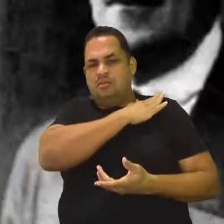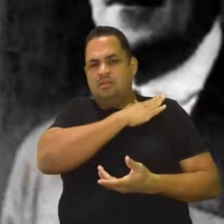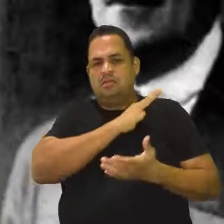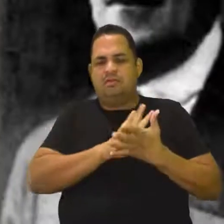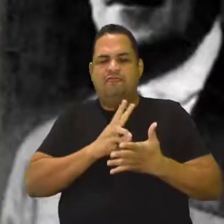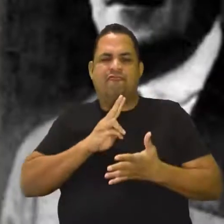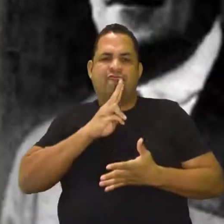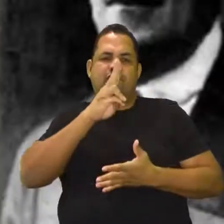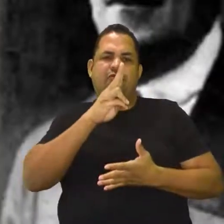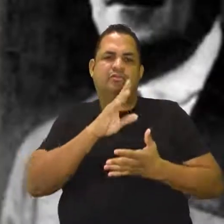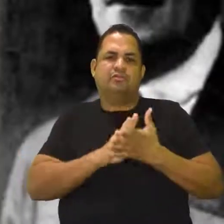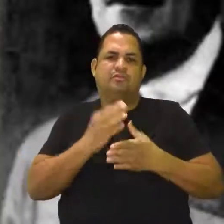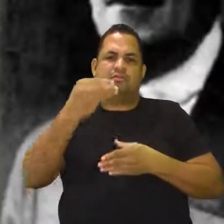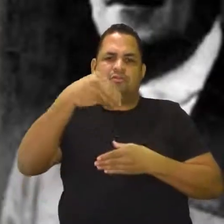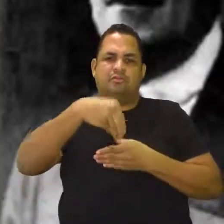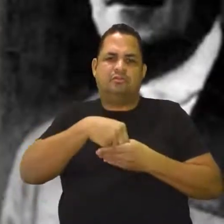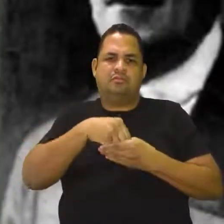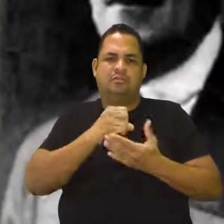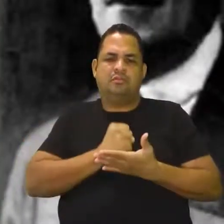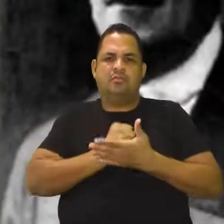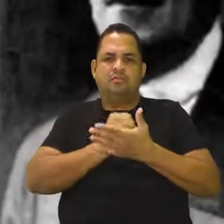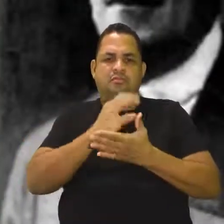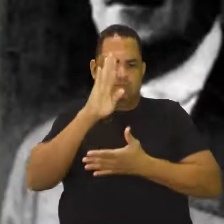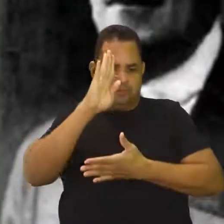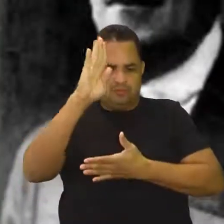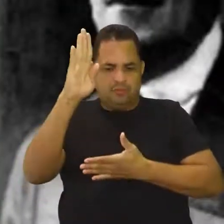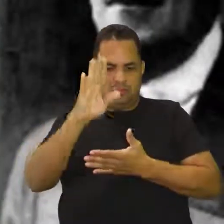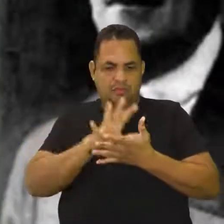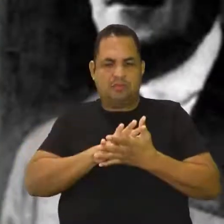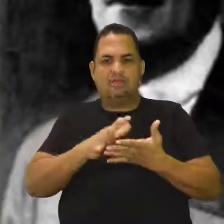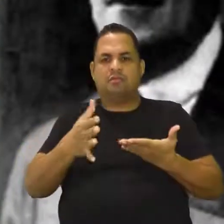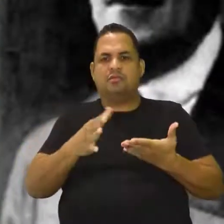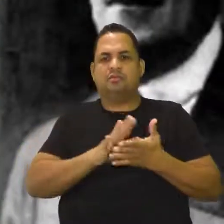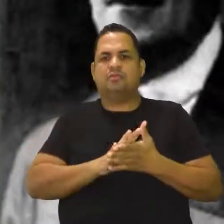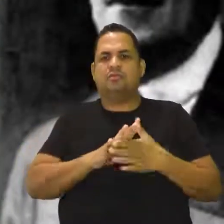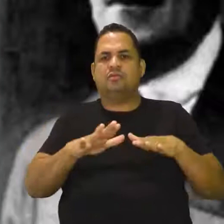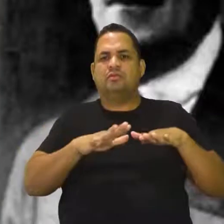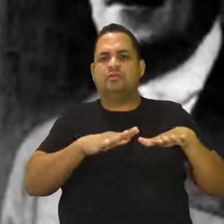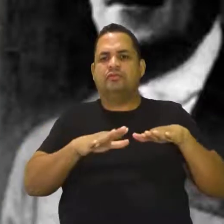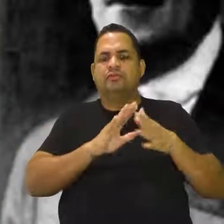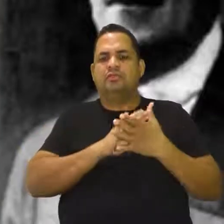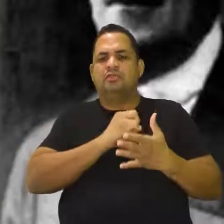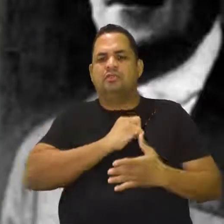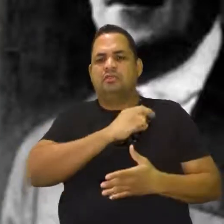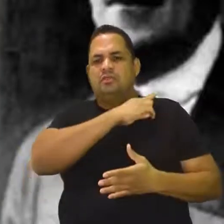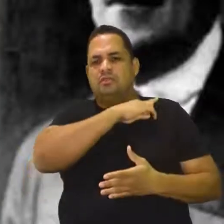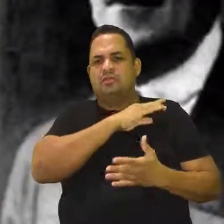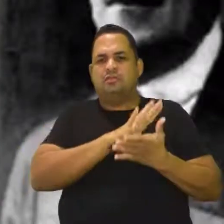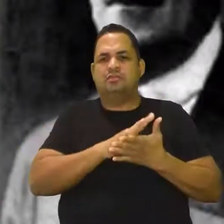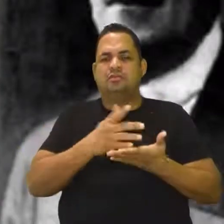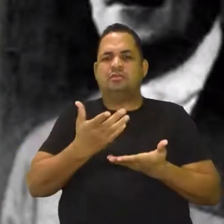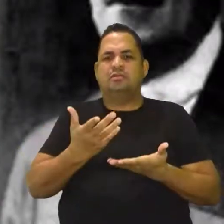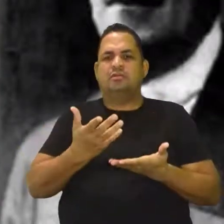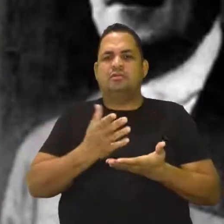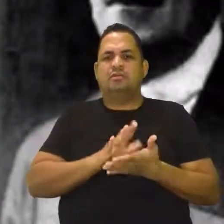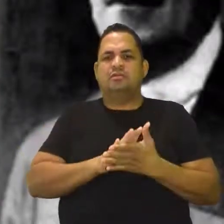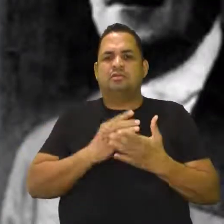forte, com apoio principalmente do movimento tenentista. Aquele movimento tenentista que tinha